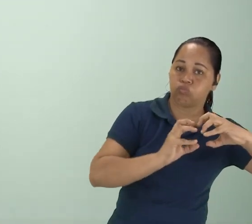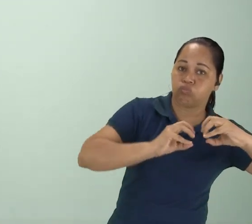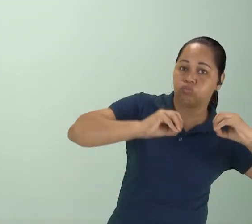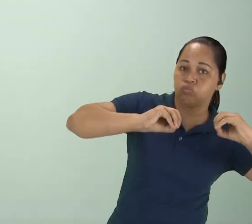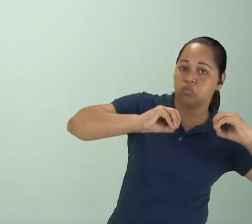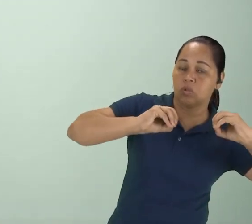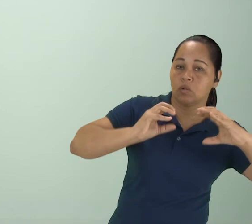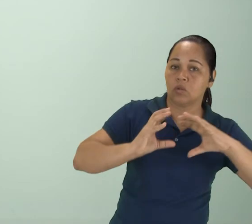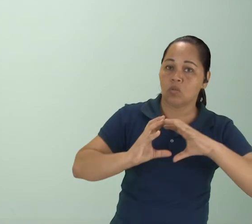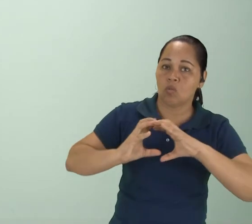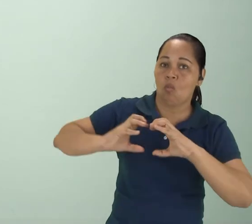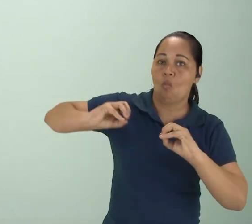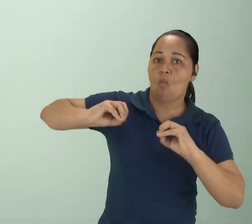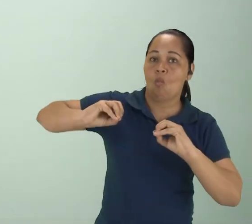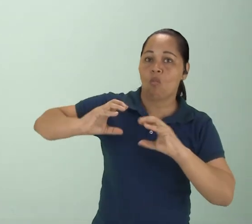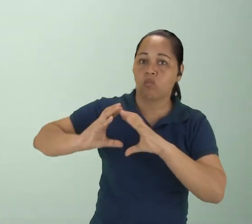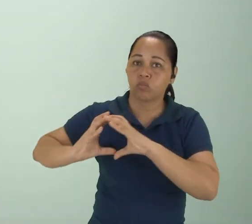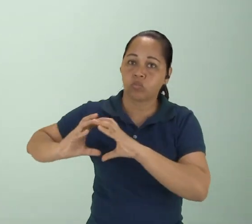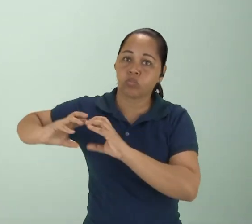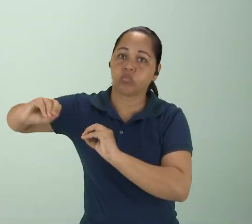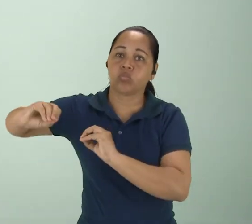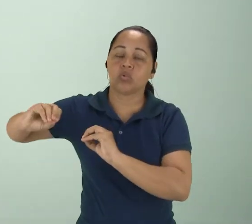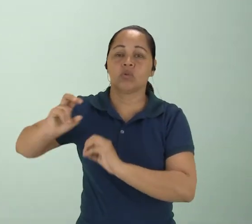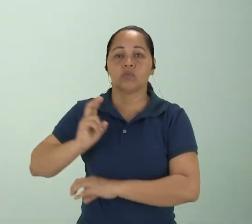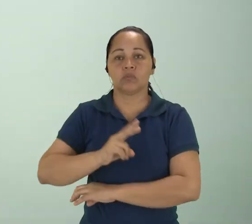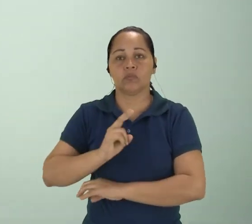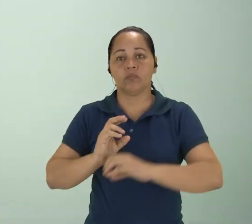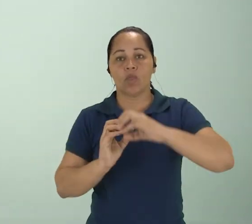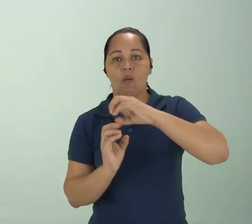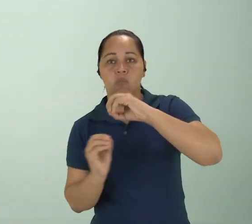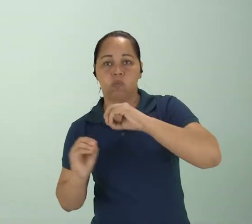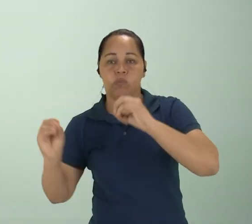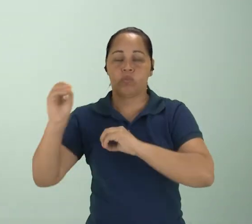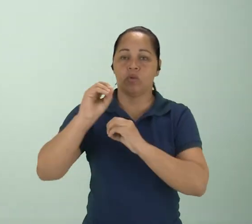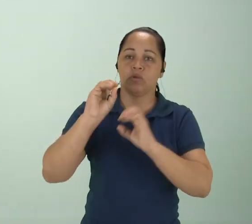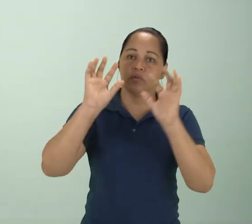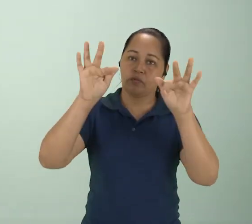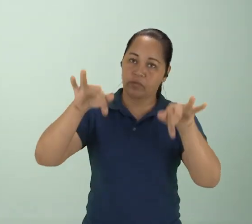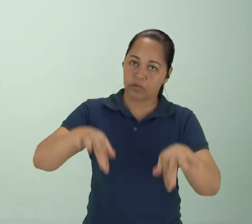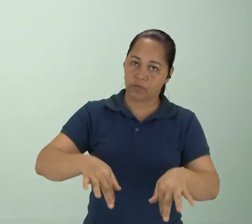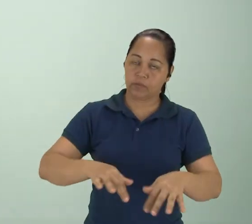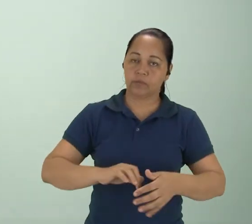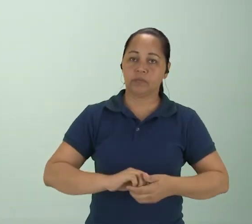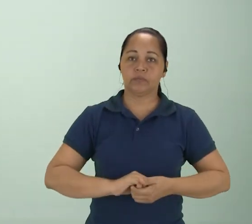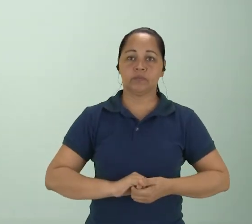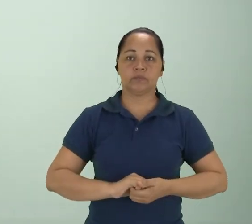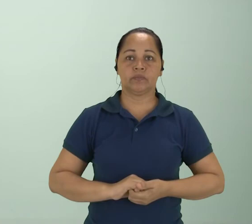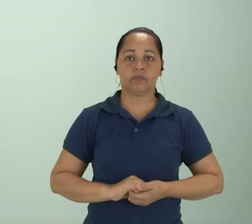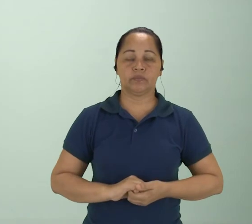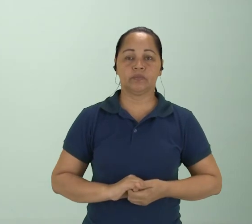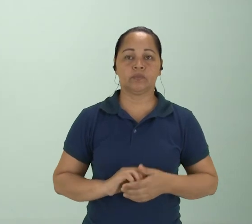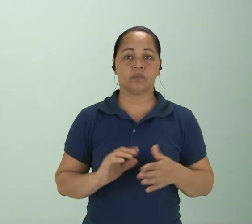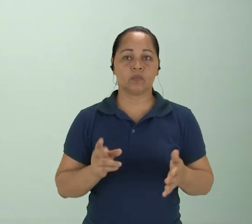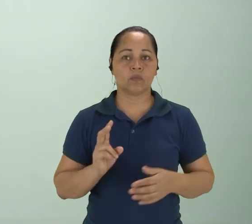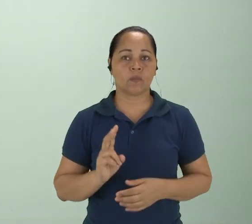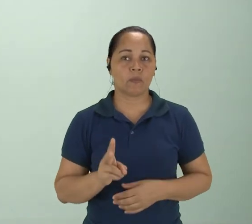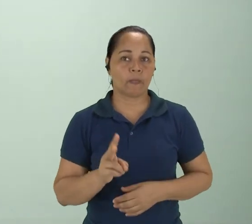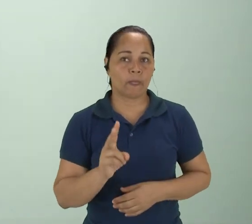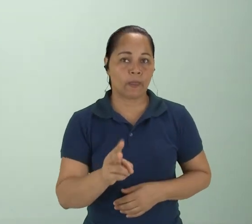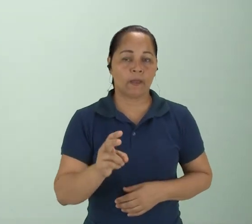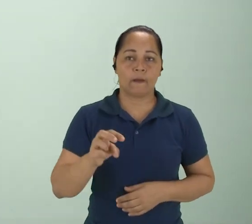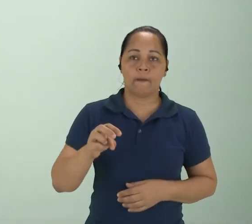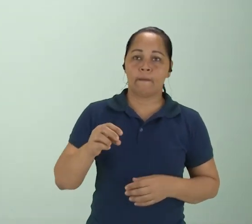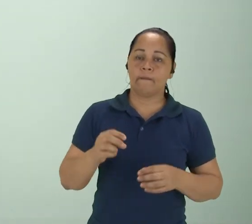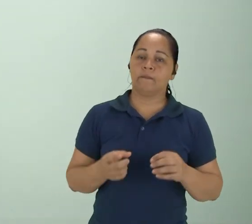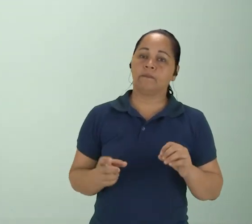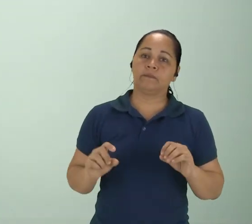da citocinese vai dar origem à fase G1 da intérfase para cada célula filha, tá? Lembrando sempre que a